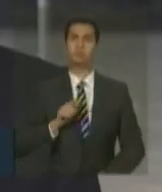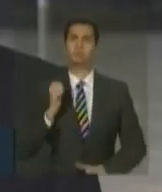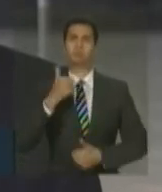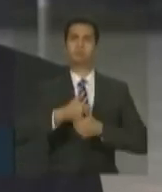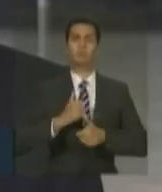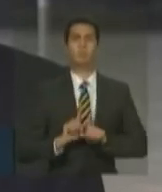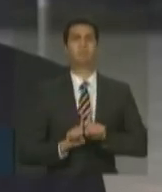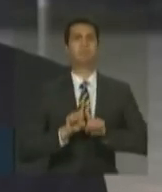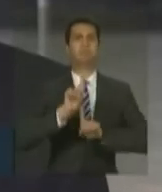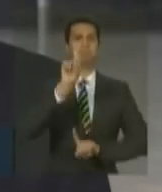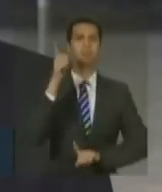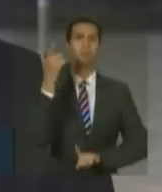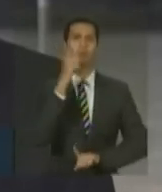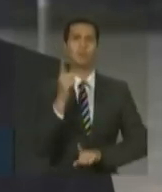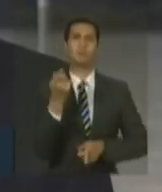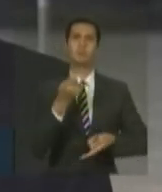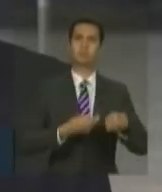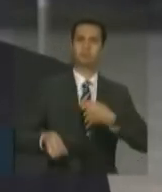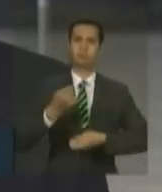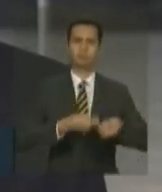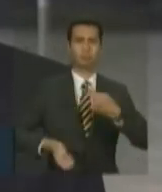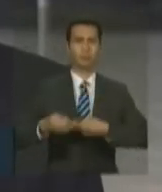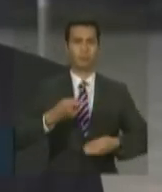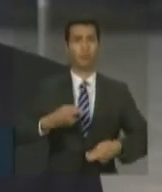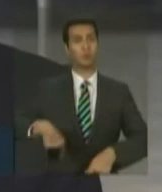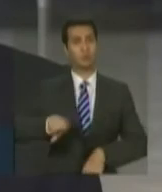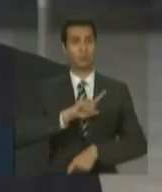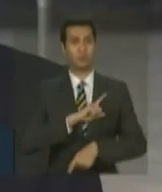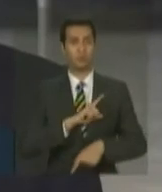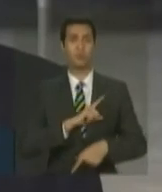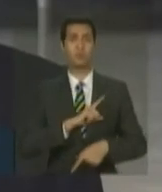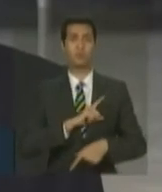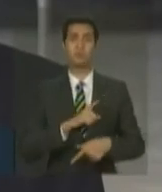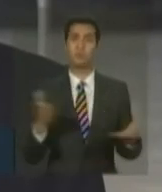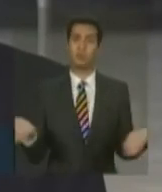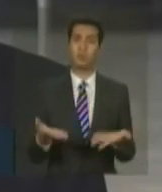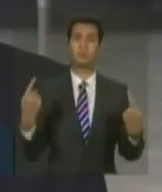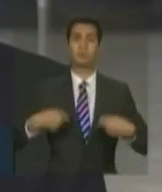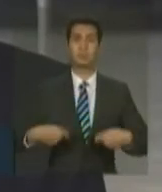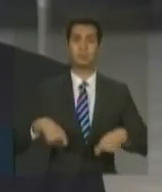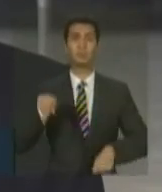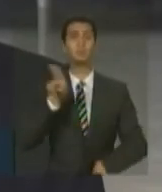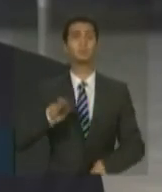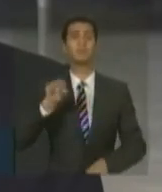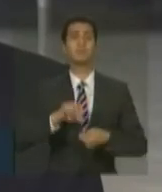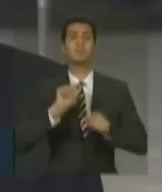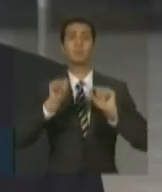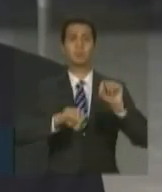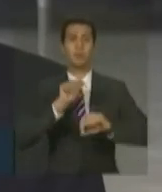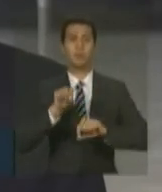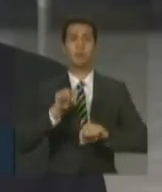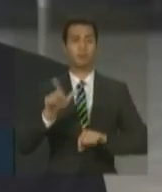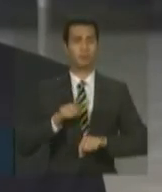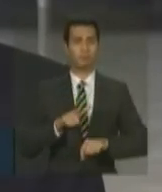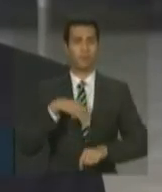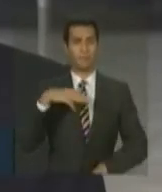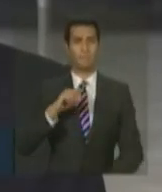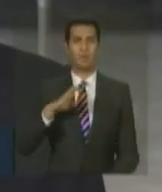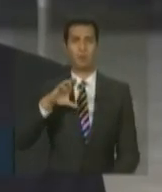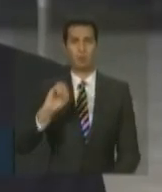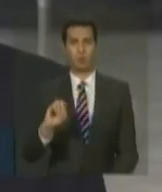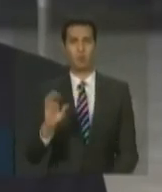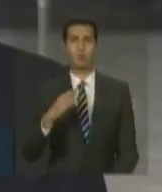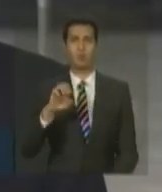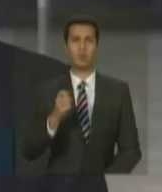o crescimento mundial. Então, nós temos que usar o nosso grande patrimônio nesse momento, que é o, além das condições macroeconômicas do país,